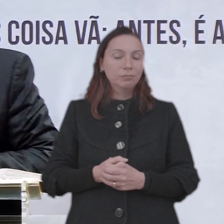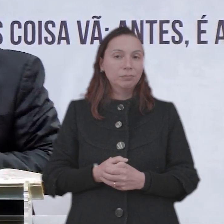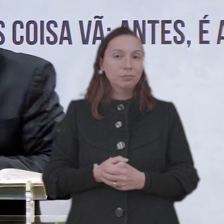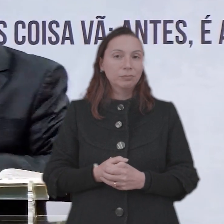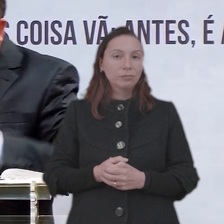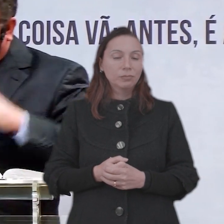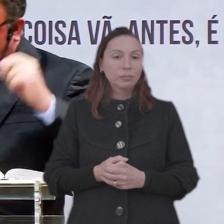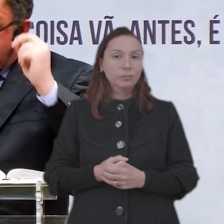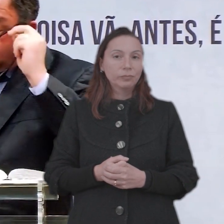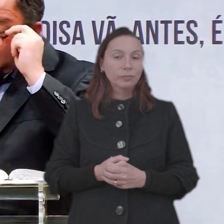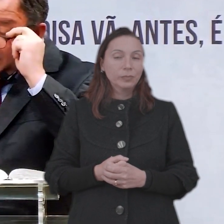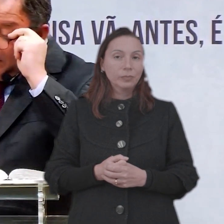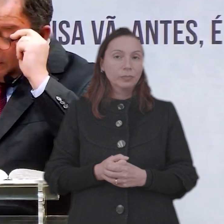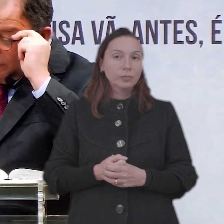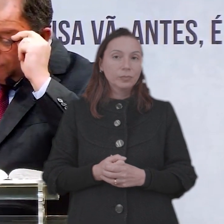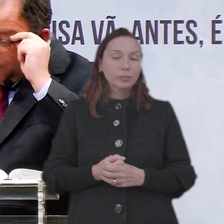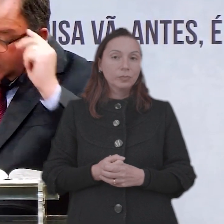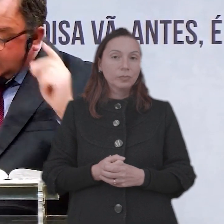Como é que Deus